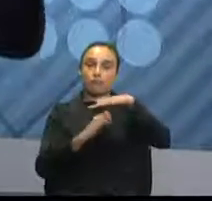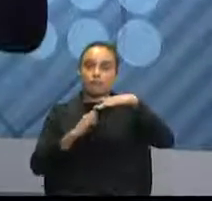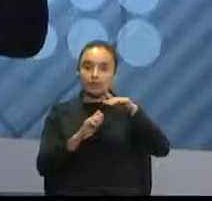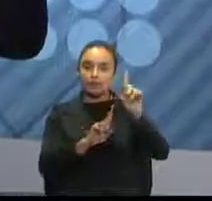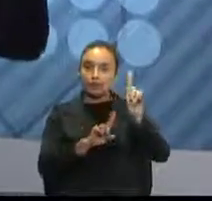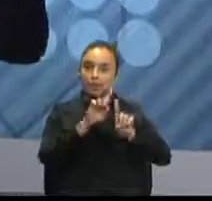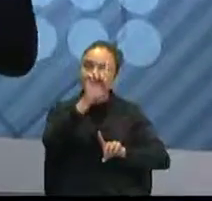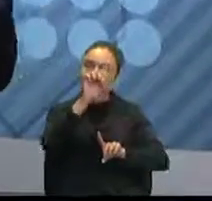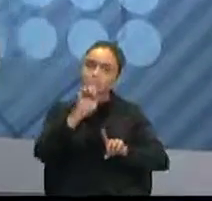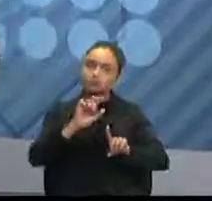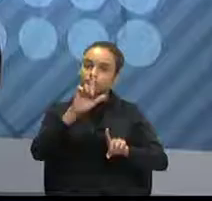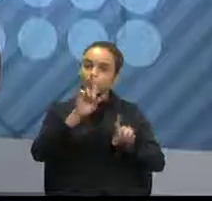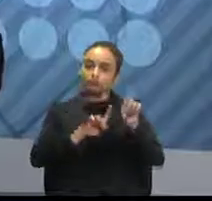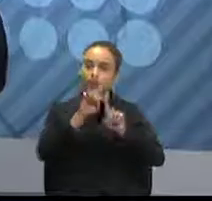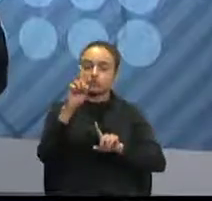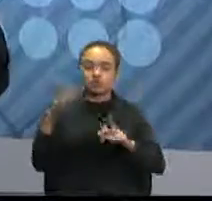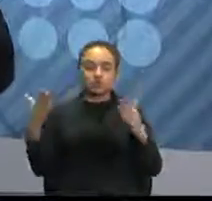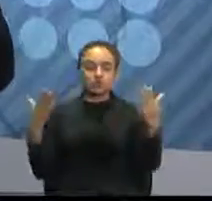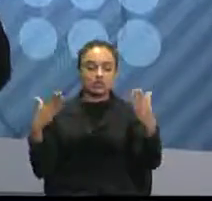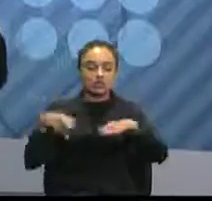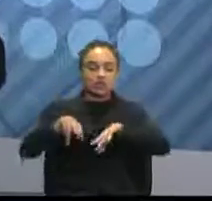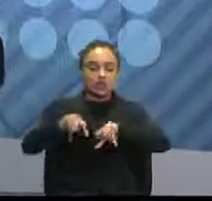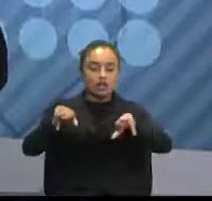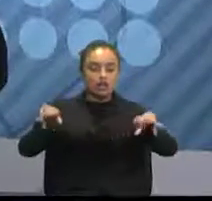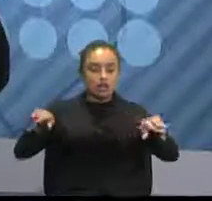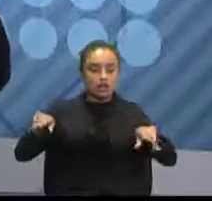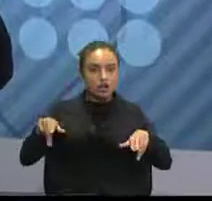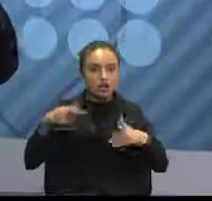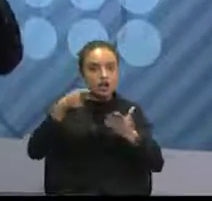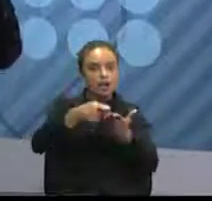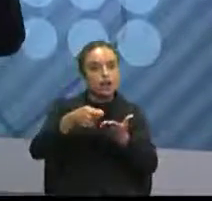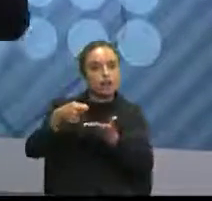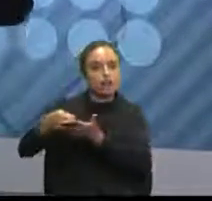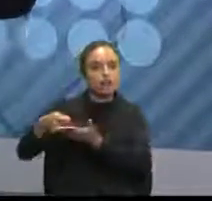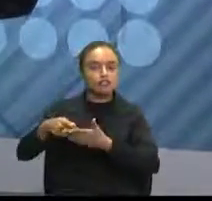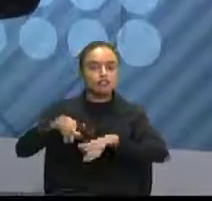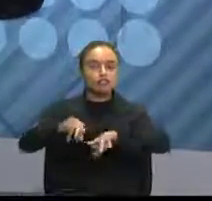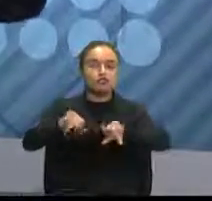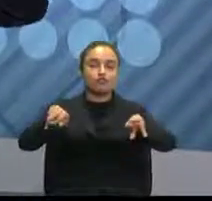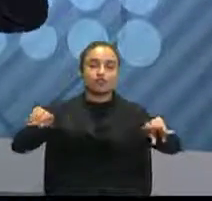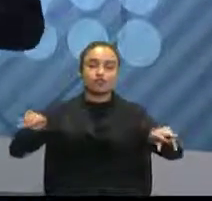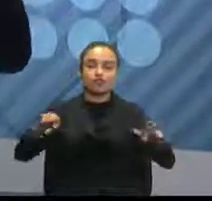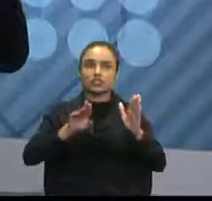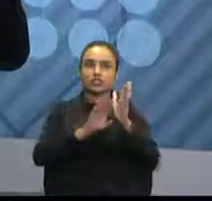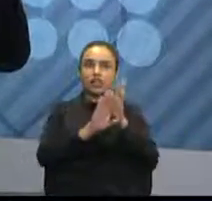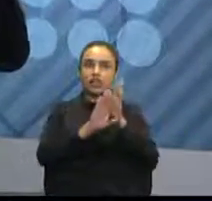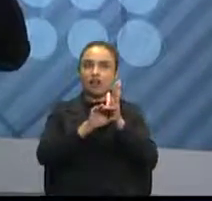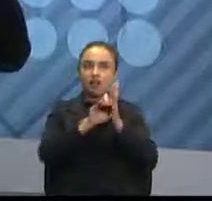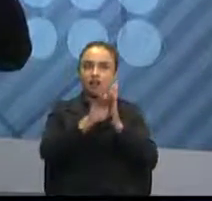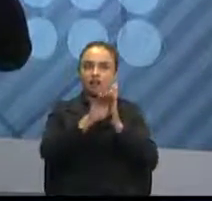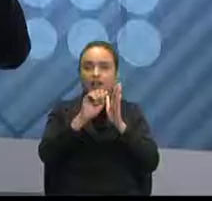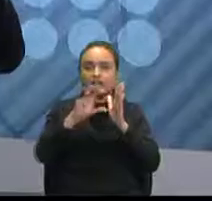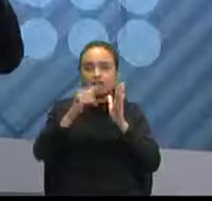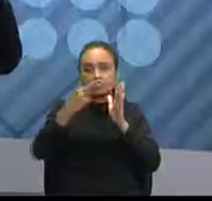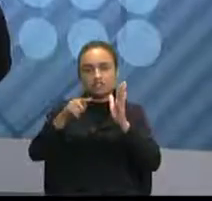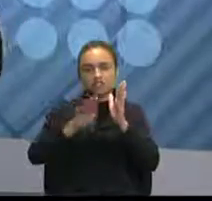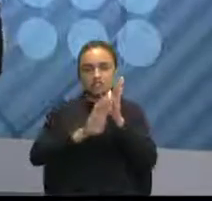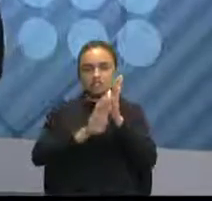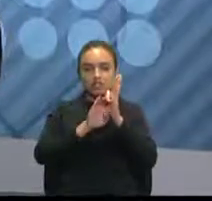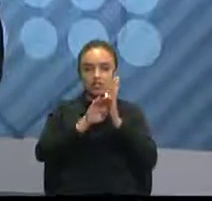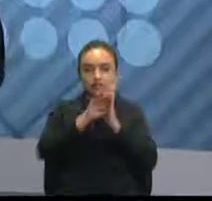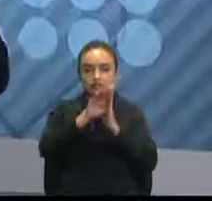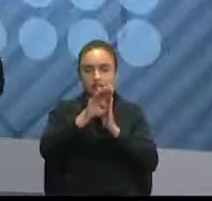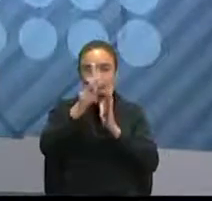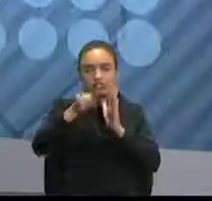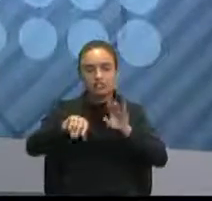acordo com o cenário do show diversificações com com variância eu vou na média balancear a minha carteira ou seja